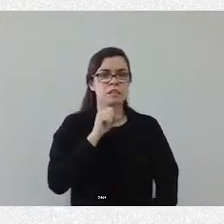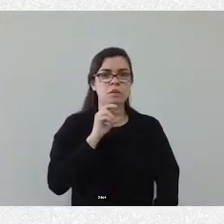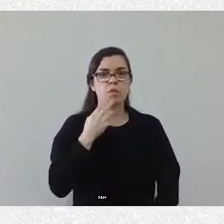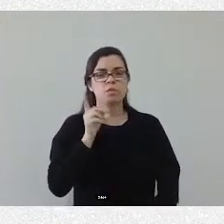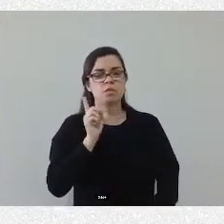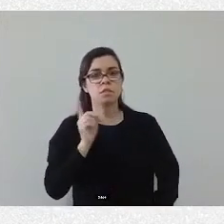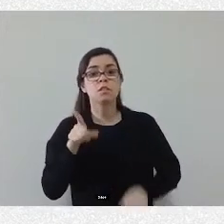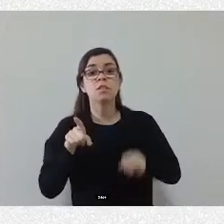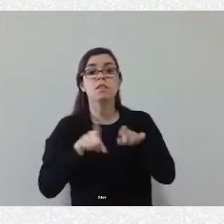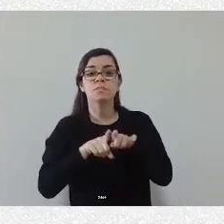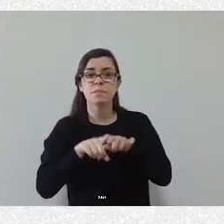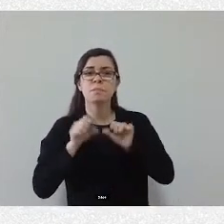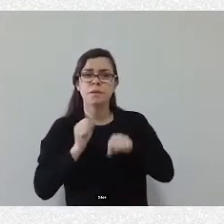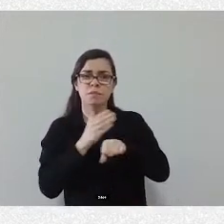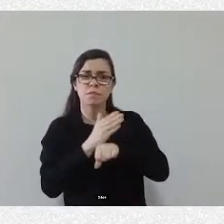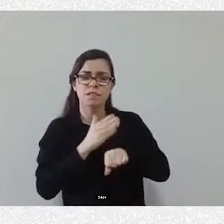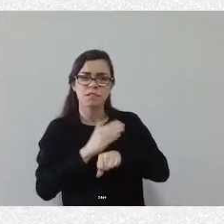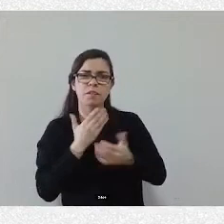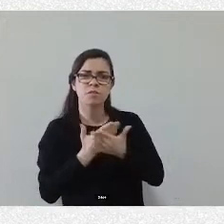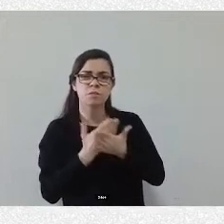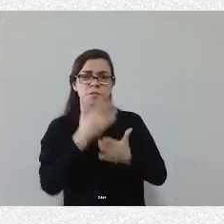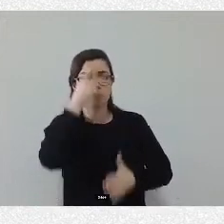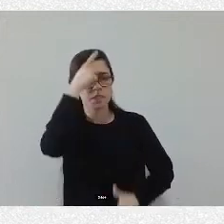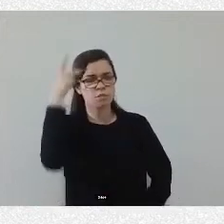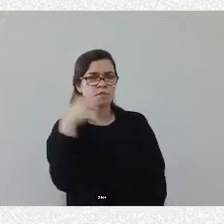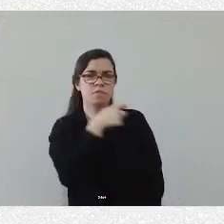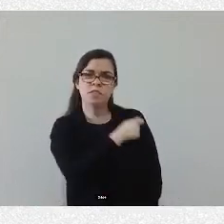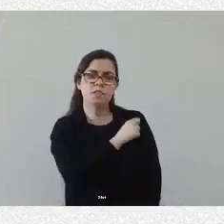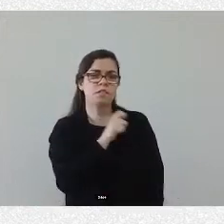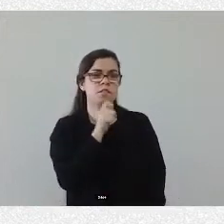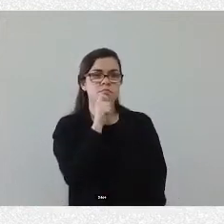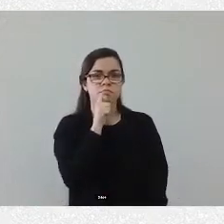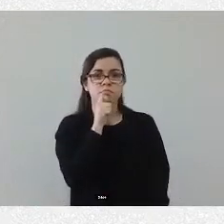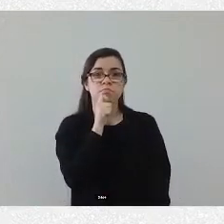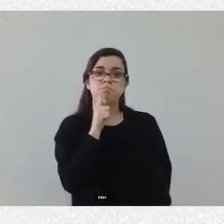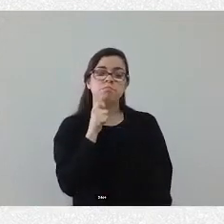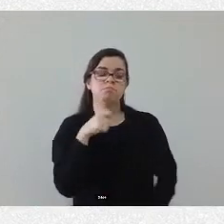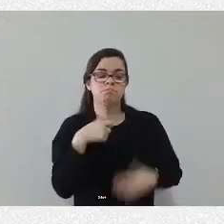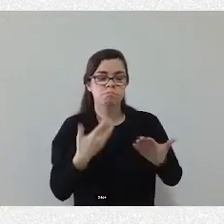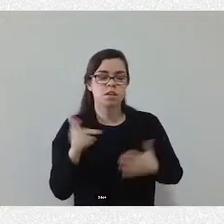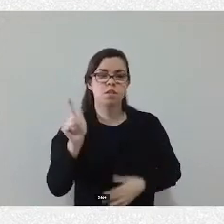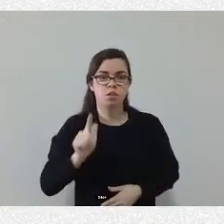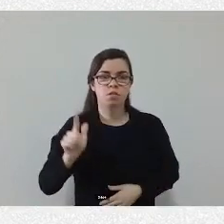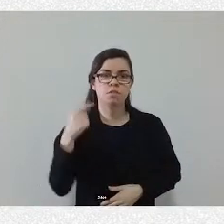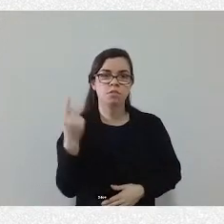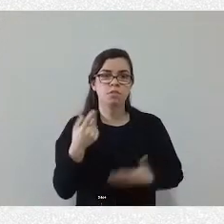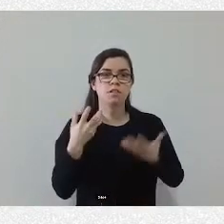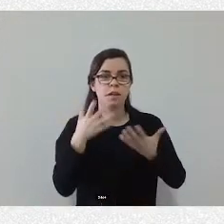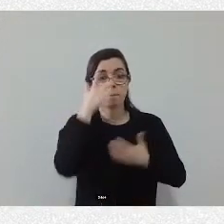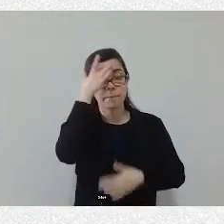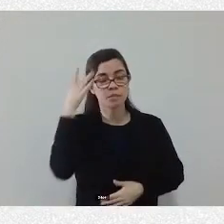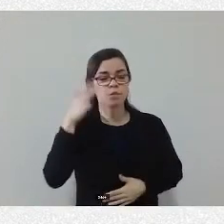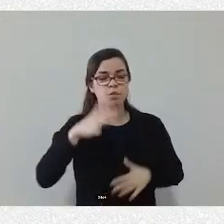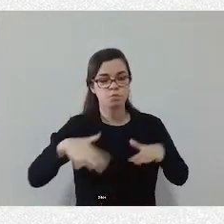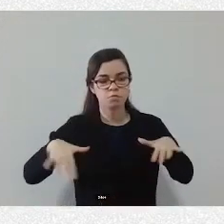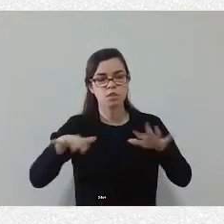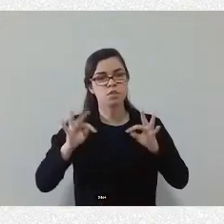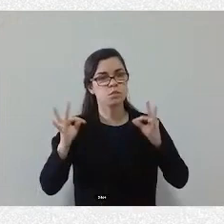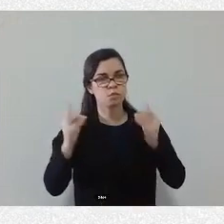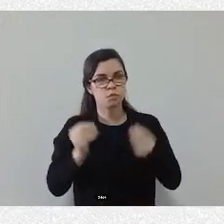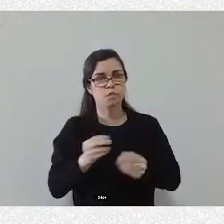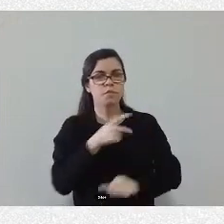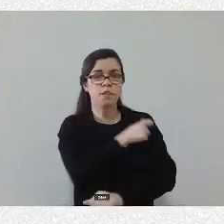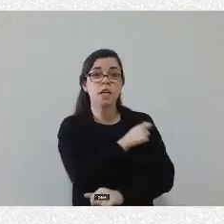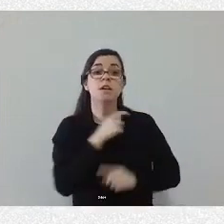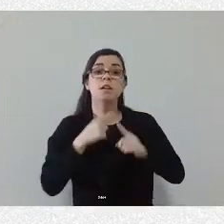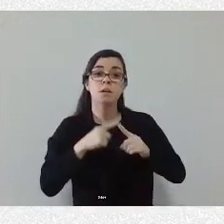não tomaram a vacina, né? Então, é óbvio que a gente gostaria muito que as pessoas fossem vacinadas, porque a gente entende que essa é a melhor